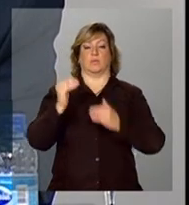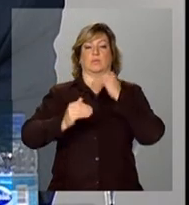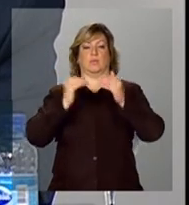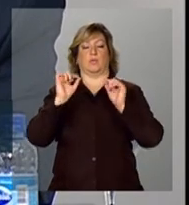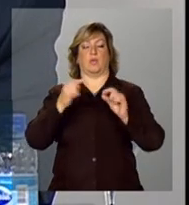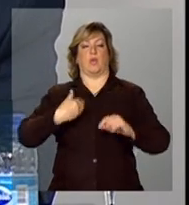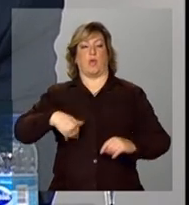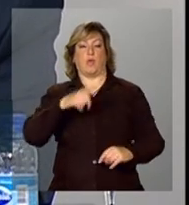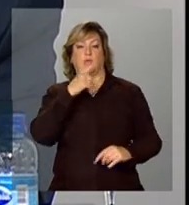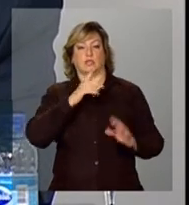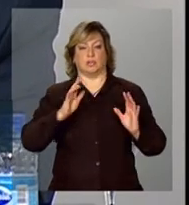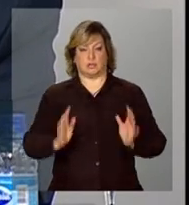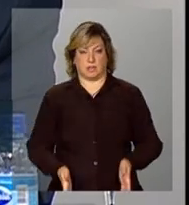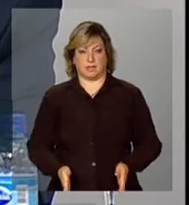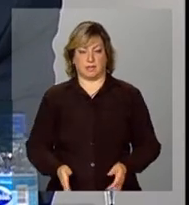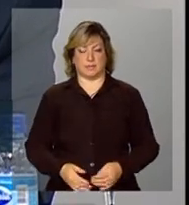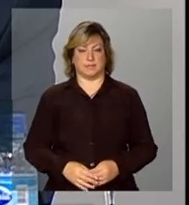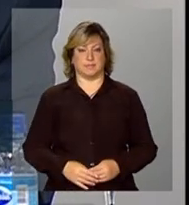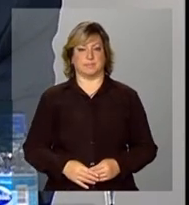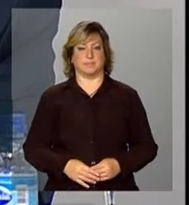alcançou.